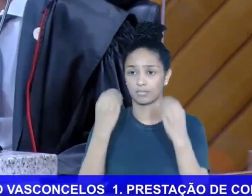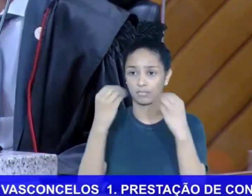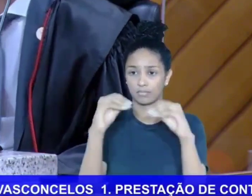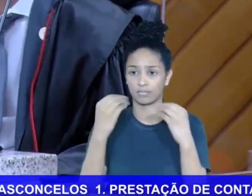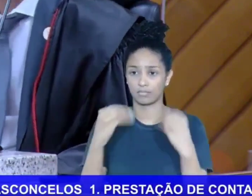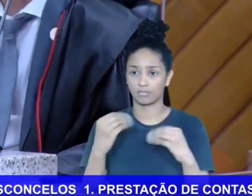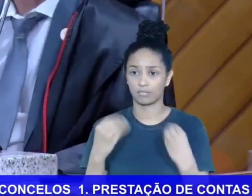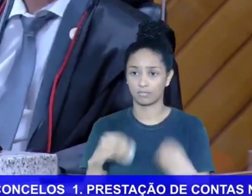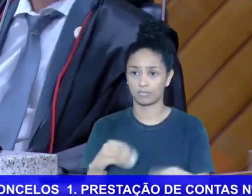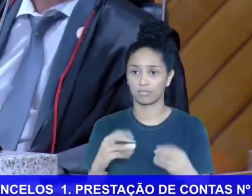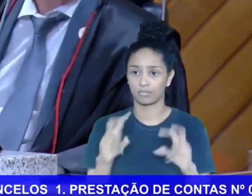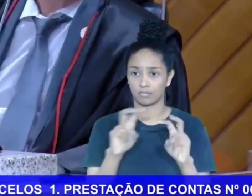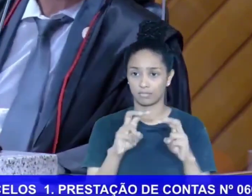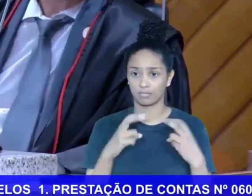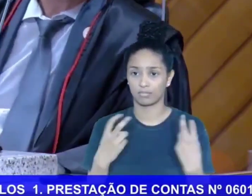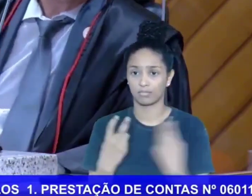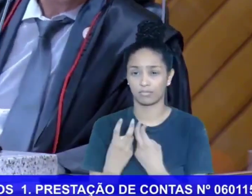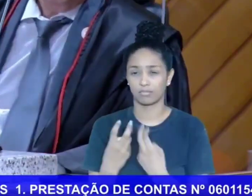sessão